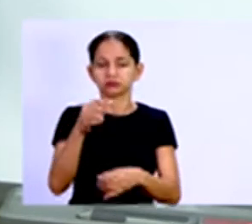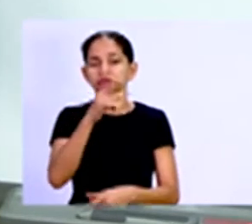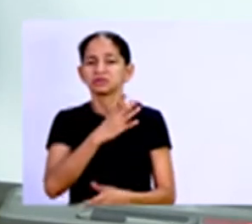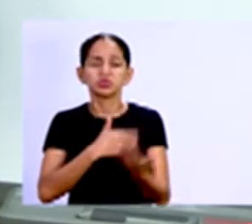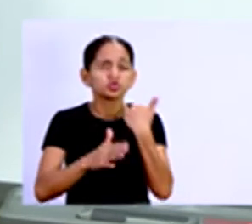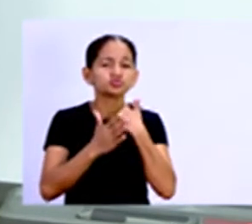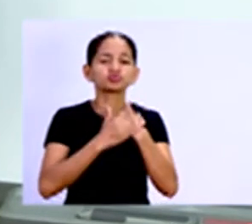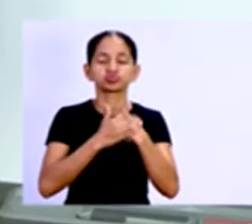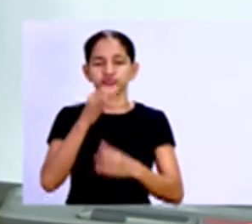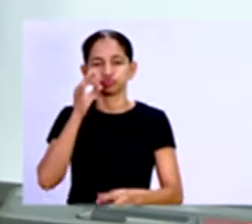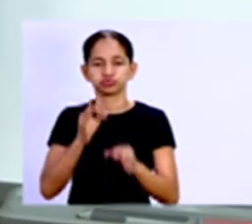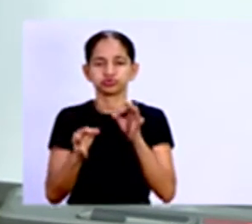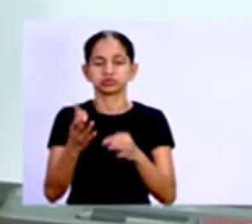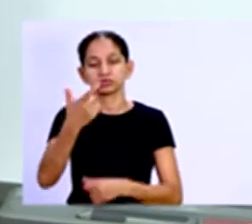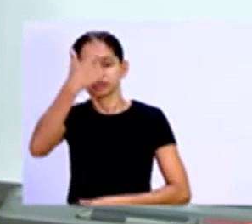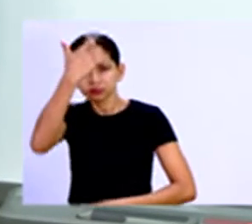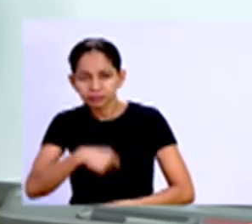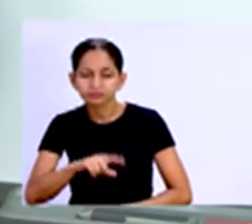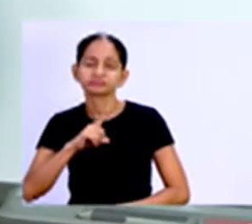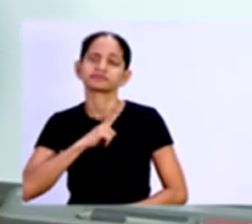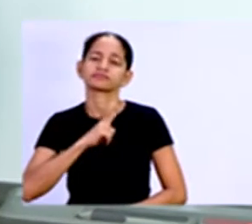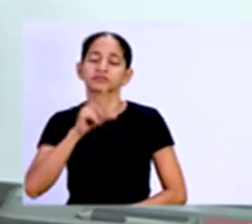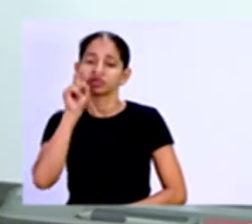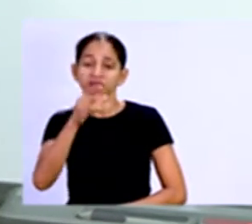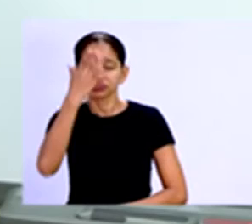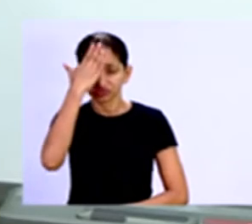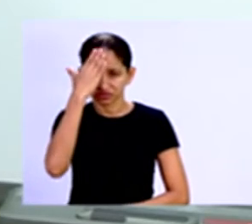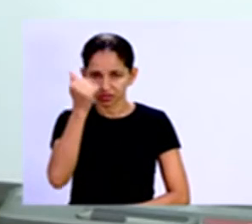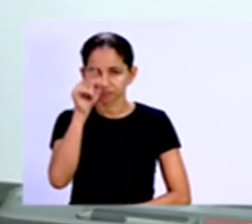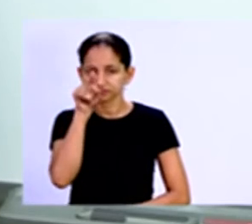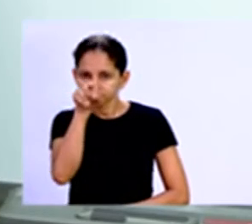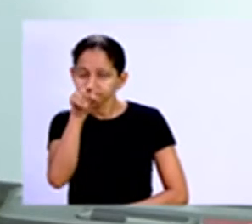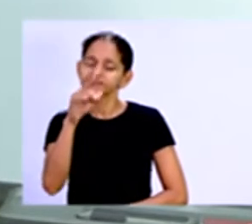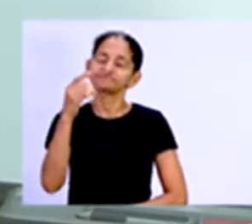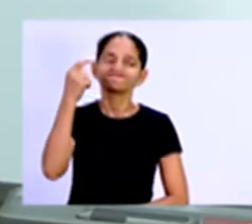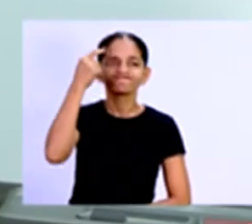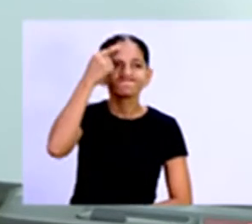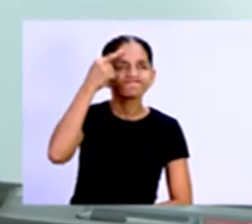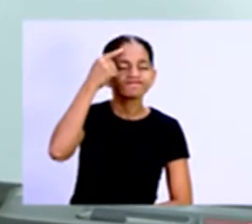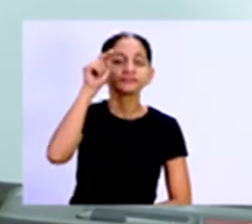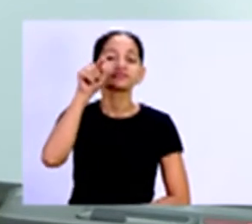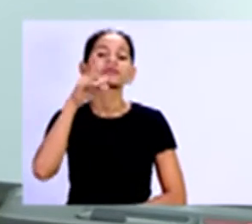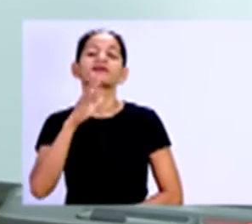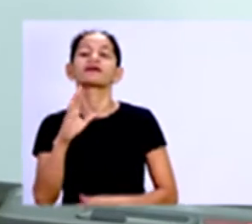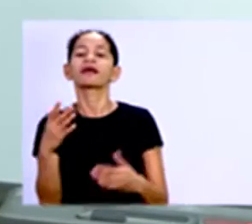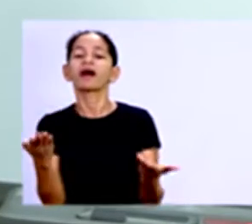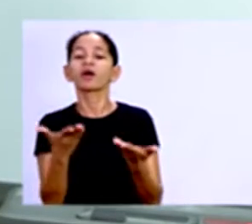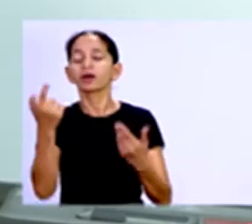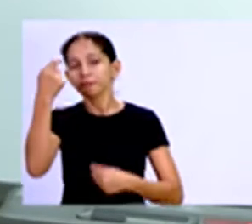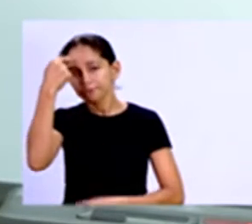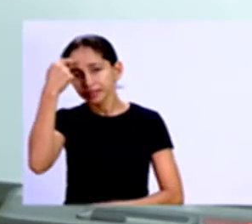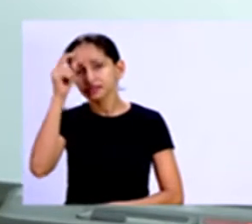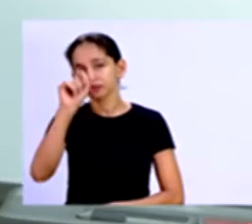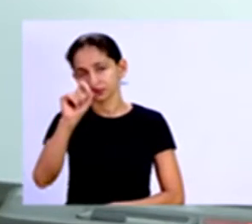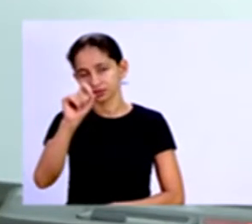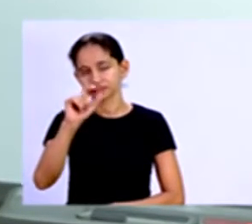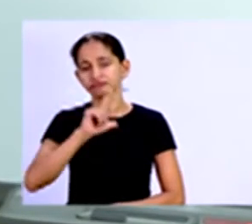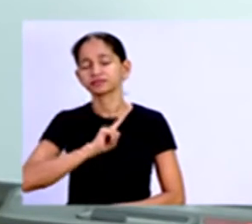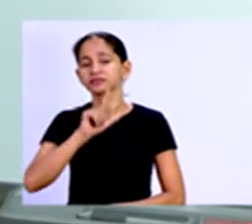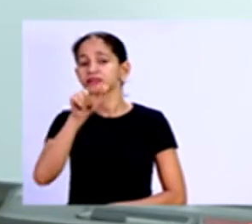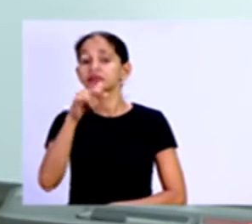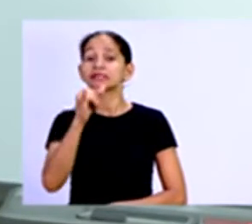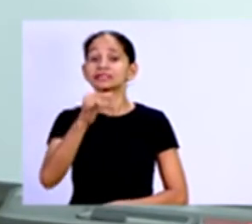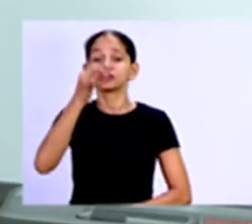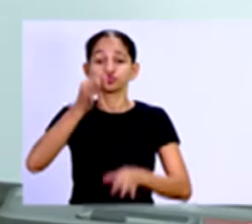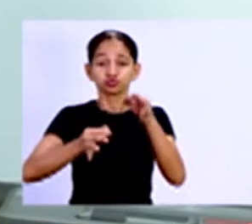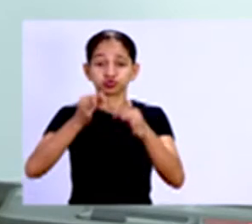essas características que eu já citei, que possivelmente você esteja refletindo aí na sua casa. Agora vamos imaginar o seguinte, que eu faço para você, ó, esse